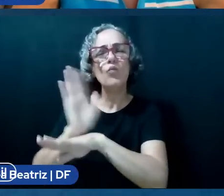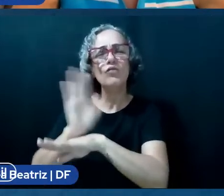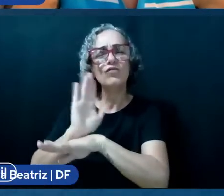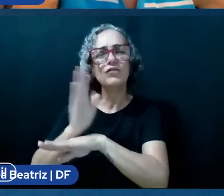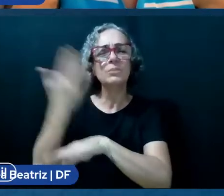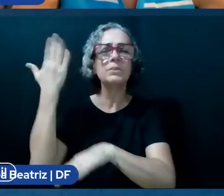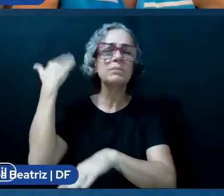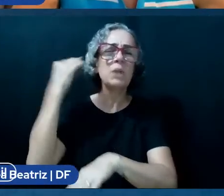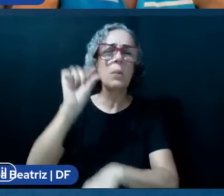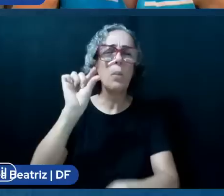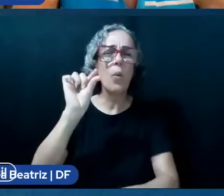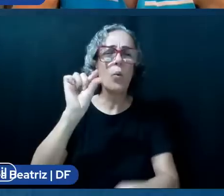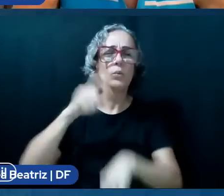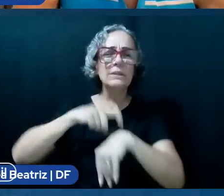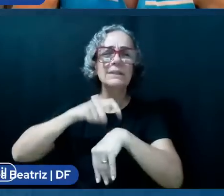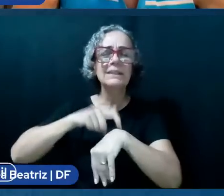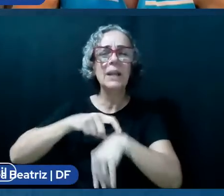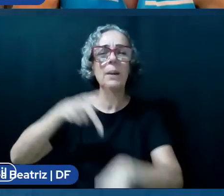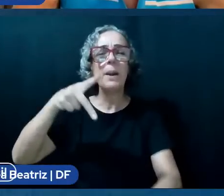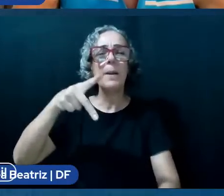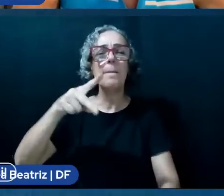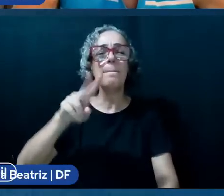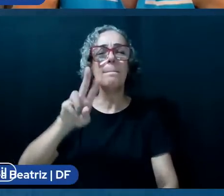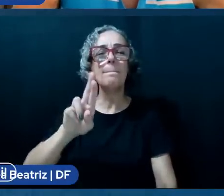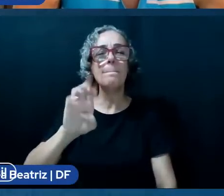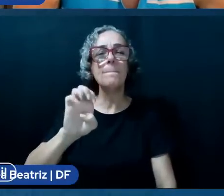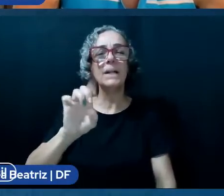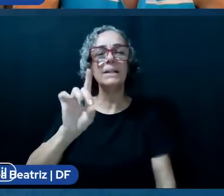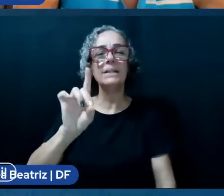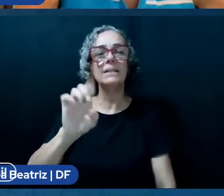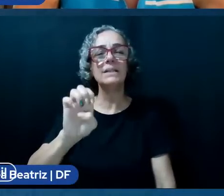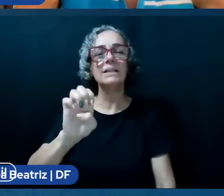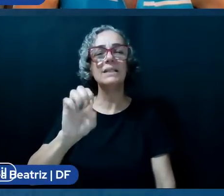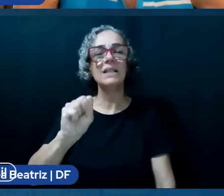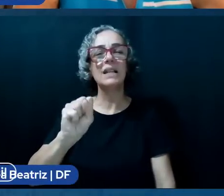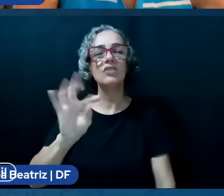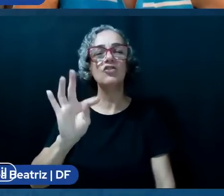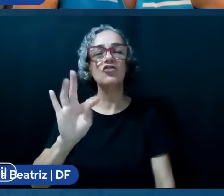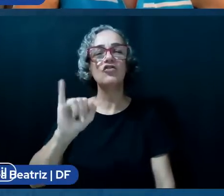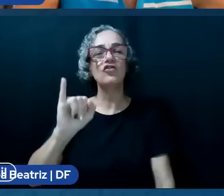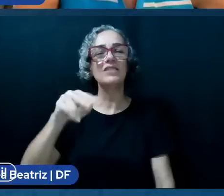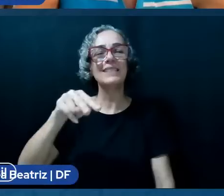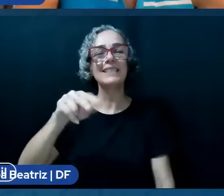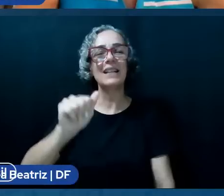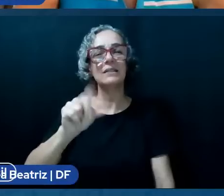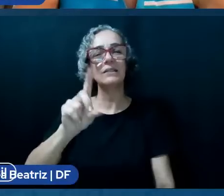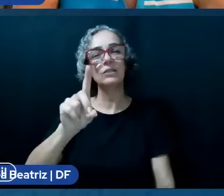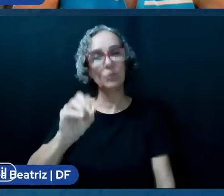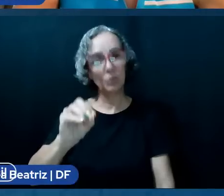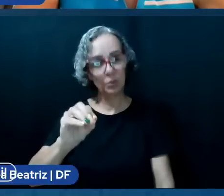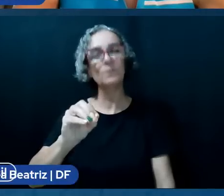a história do médium Arigó, né, que fazia cirurgias espirituais